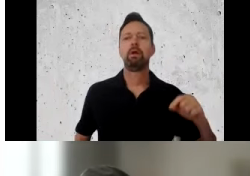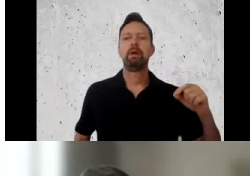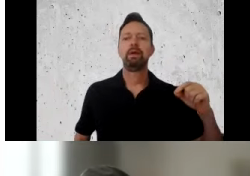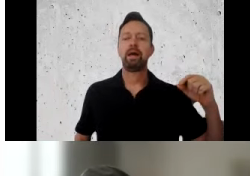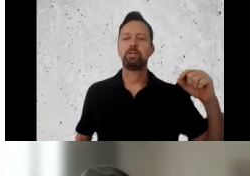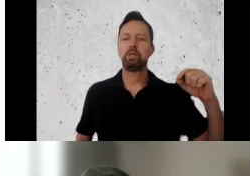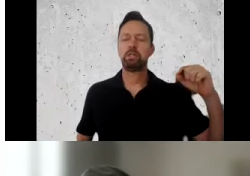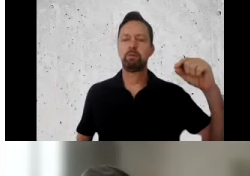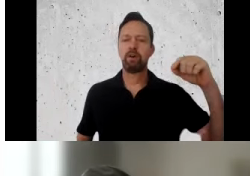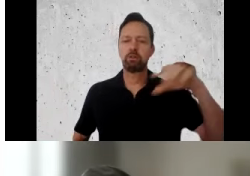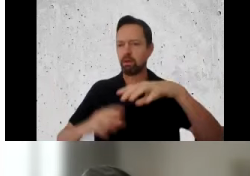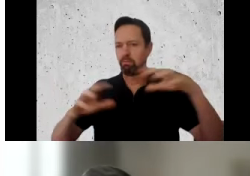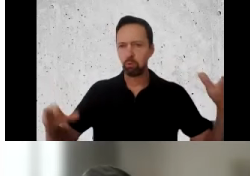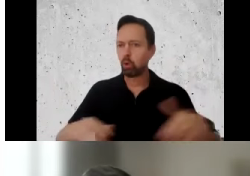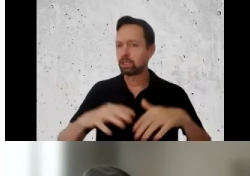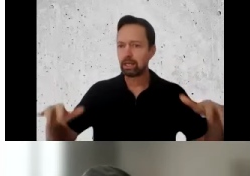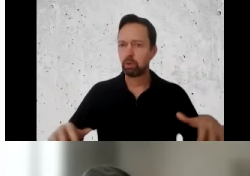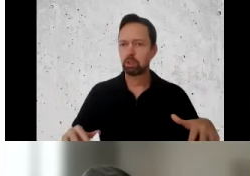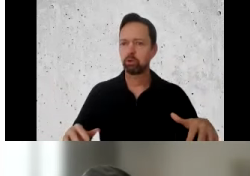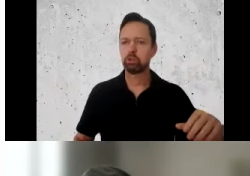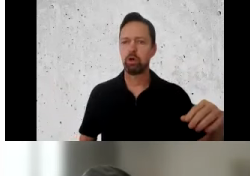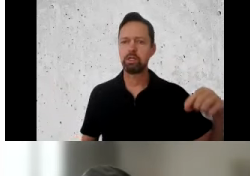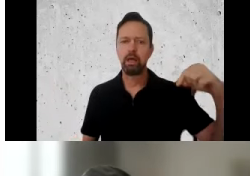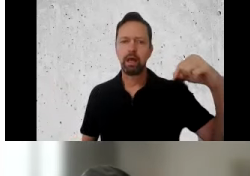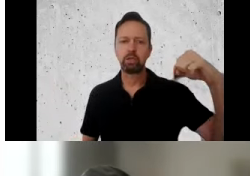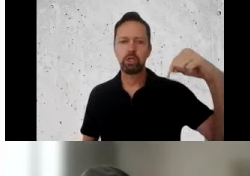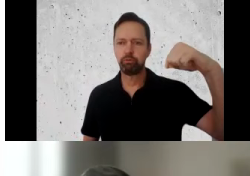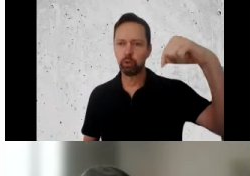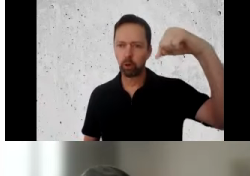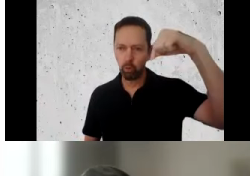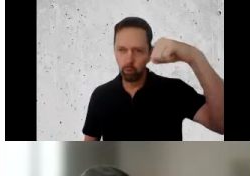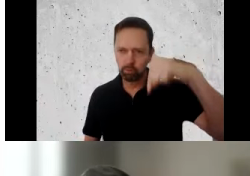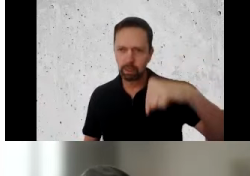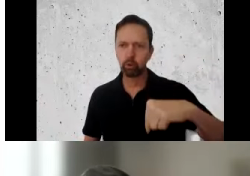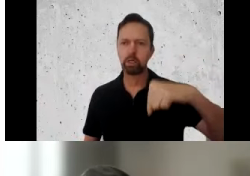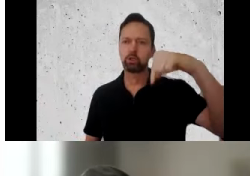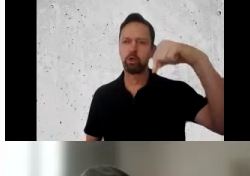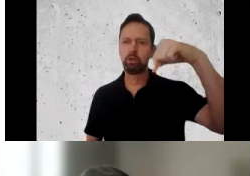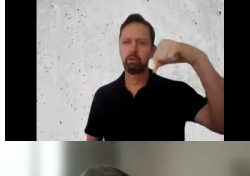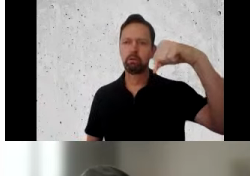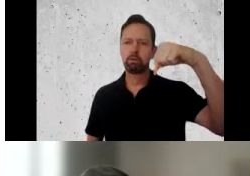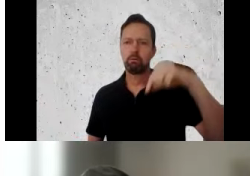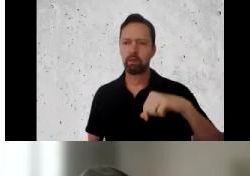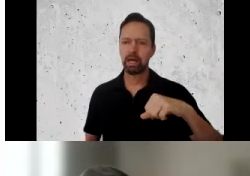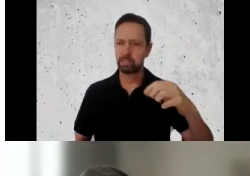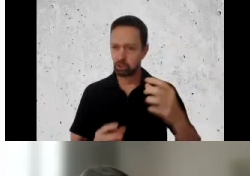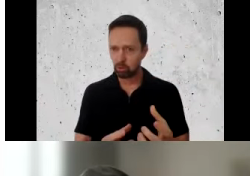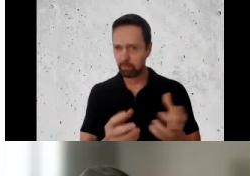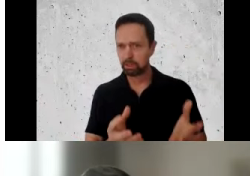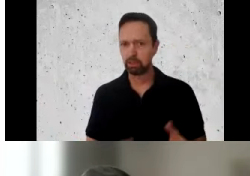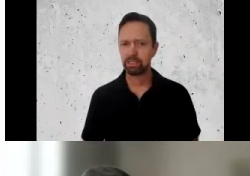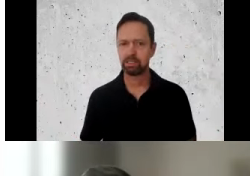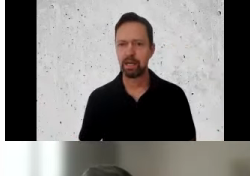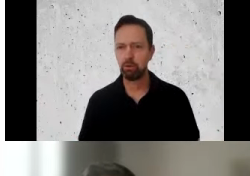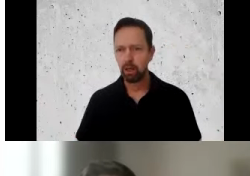unitização, a gente faz um contrato entre todos nós, a gente fura com uma torre só, gasta só